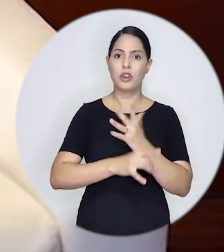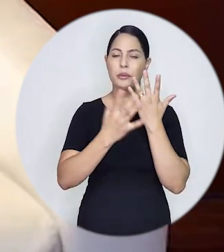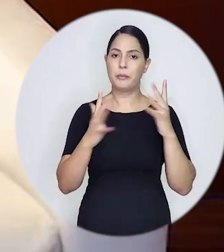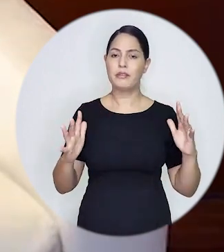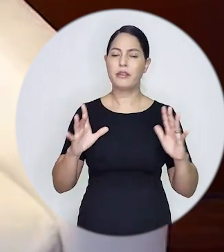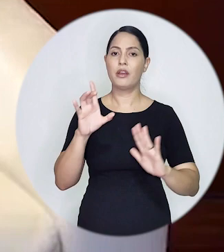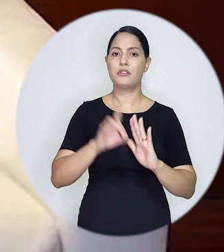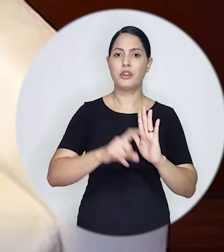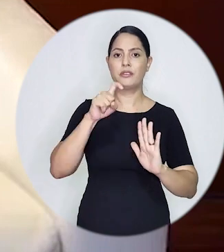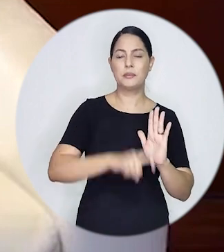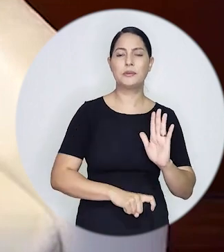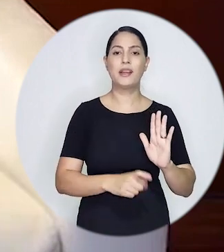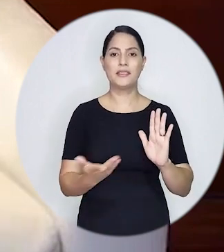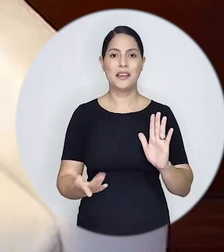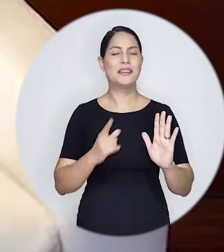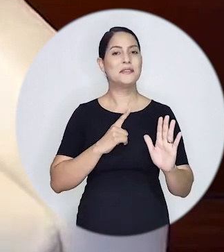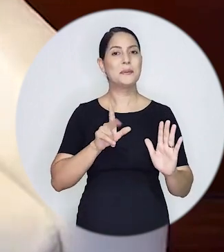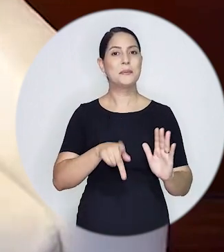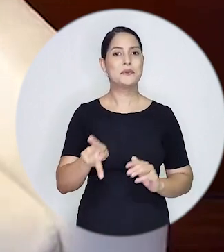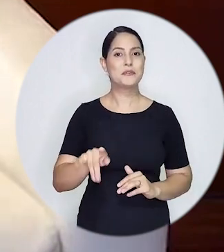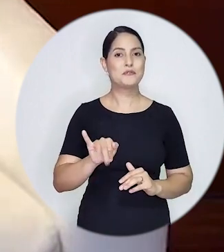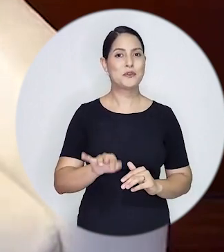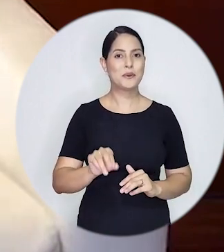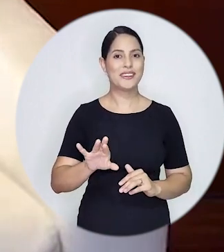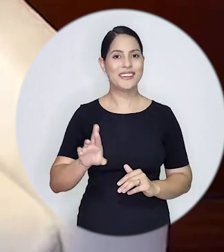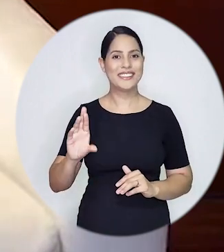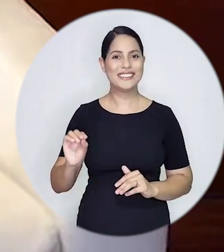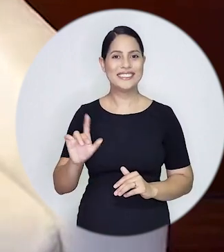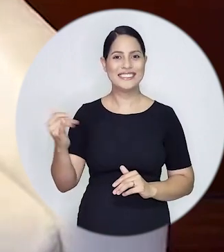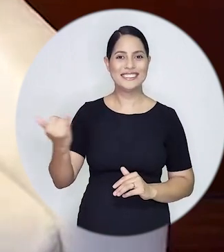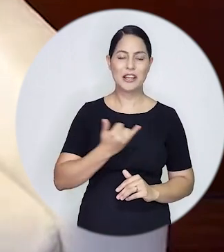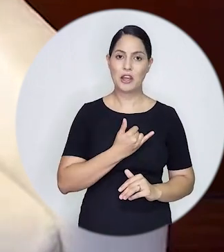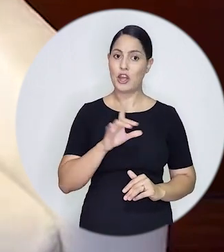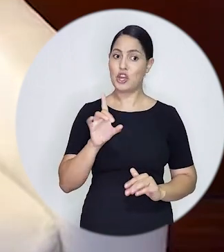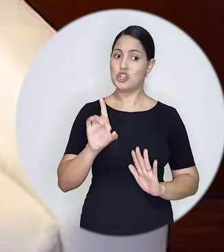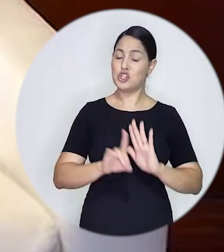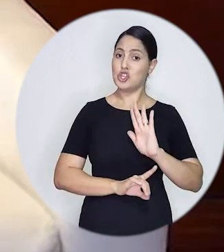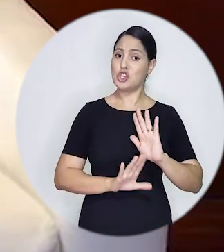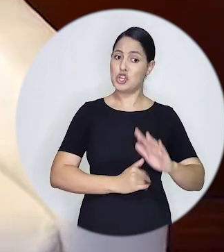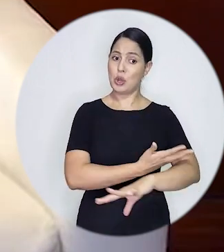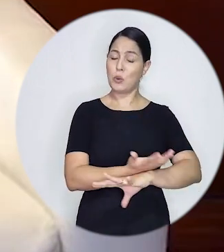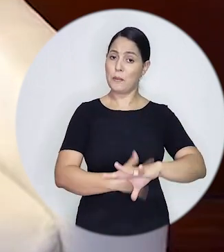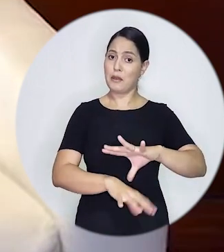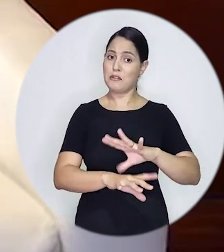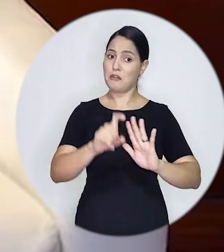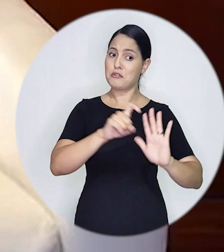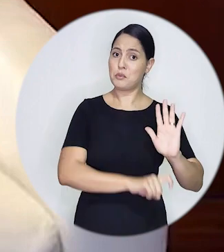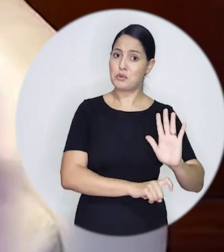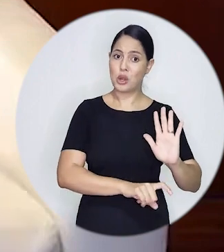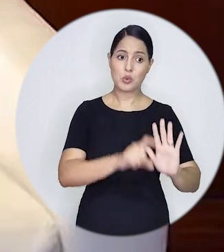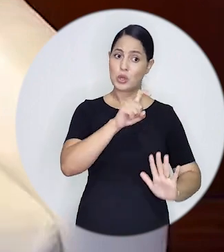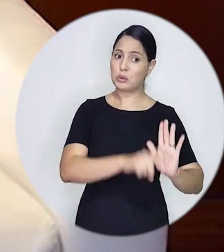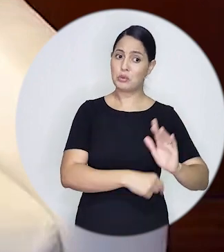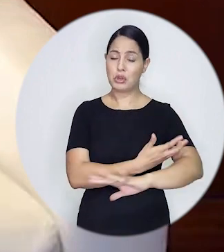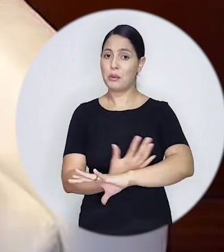do desenvolvimento sustentável, como ele defende tão bem na sua obra, direito ambiental tributário. Então, o